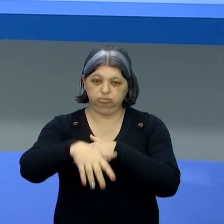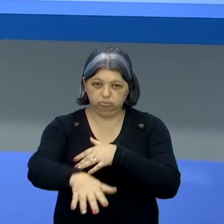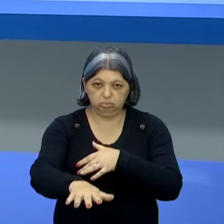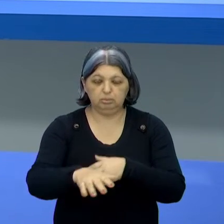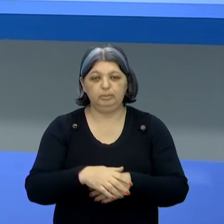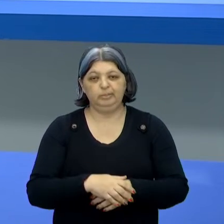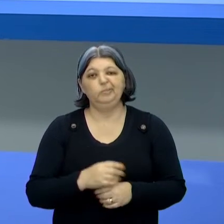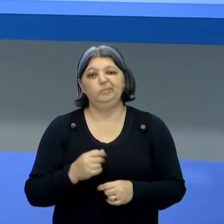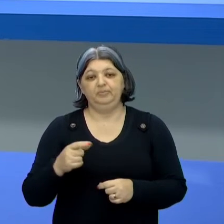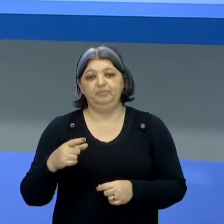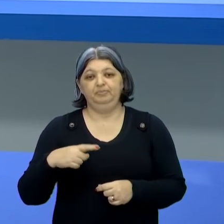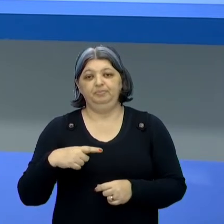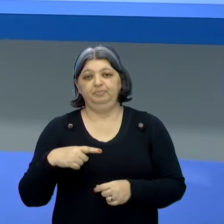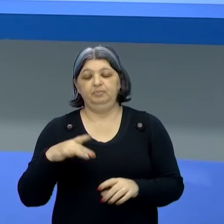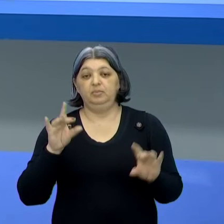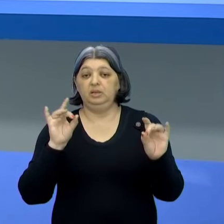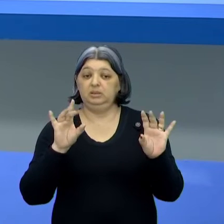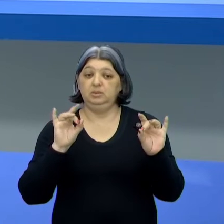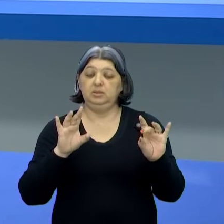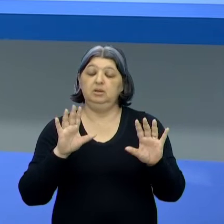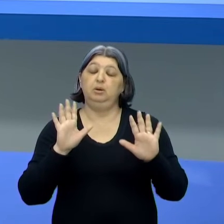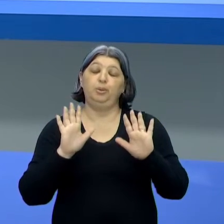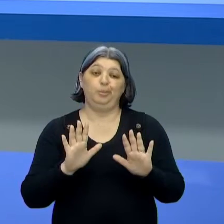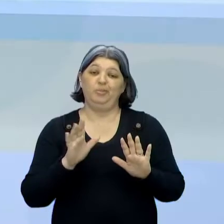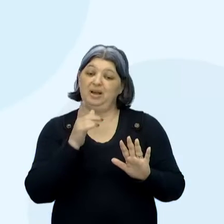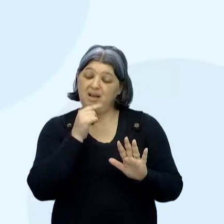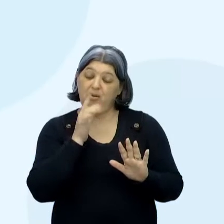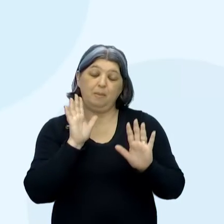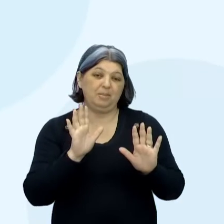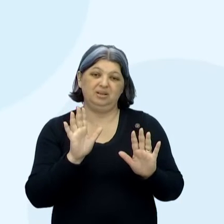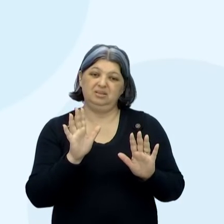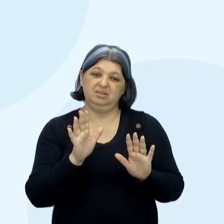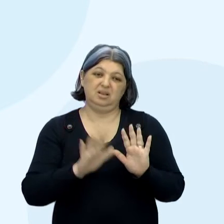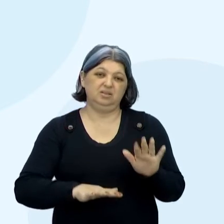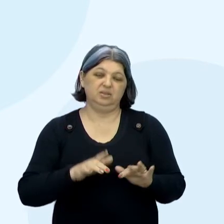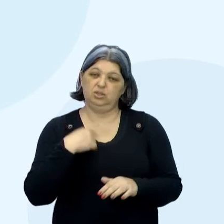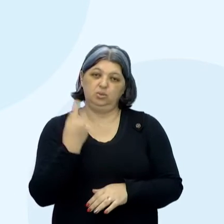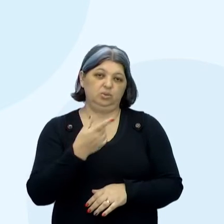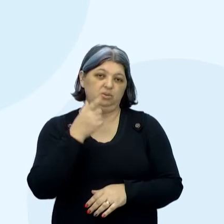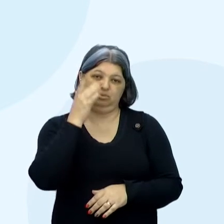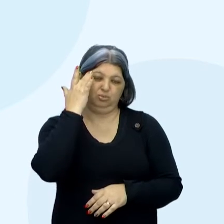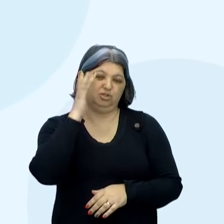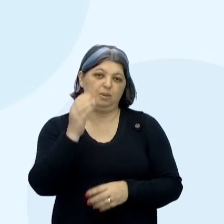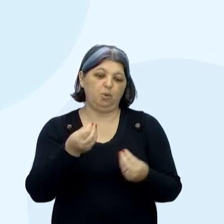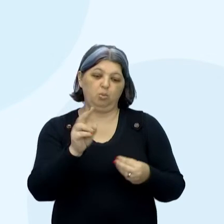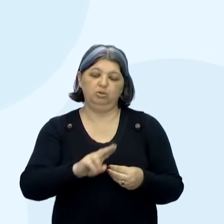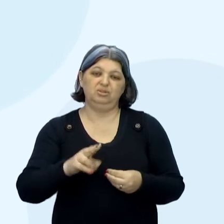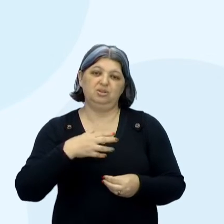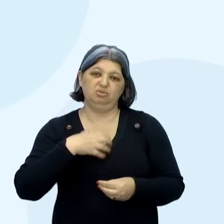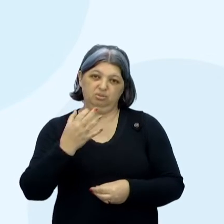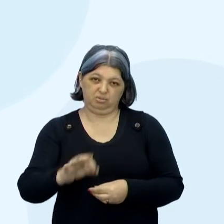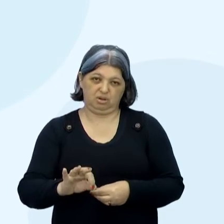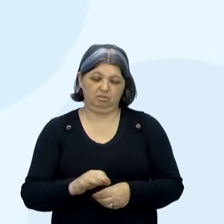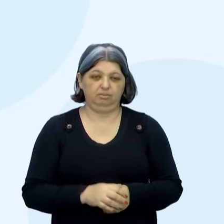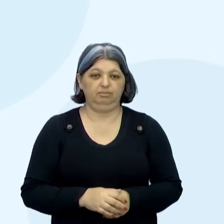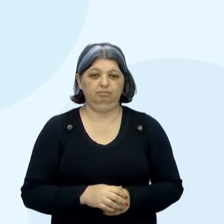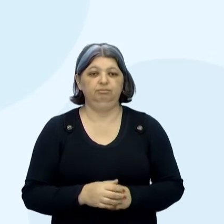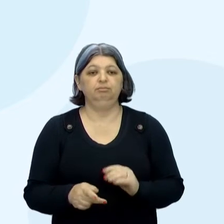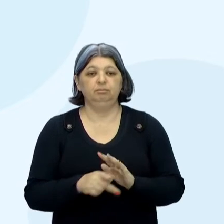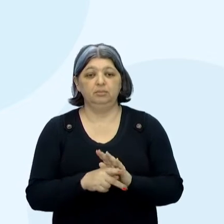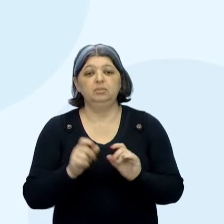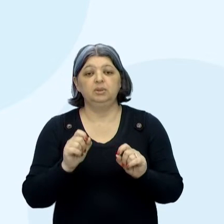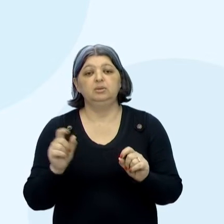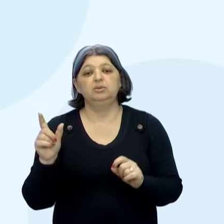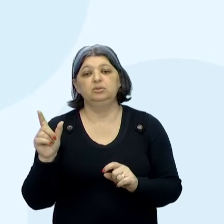bem precioso que a gente não sabe usar muito bem, ok? Continuando, diminuição da extração de